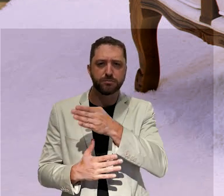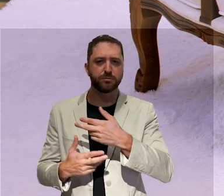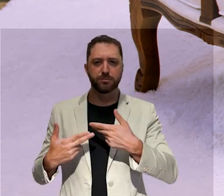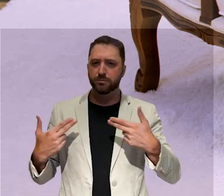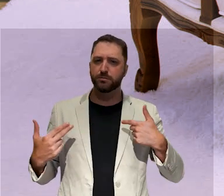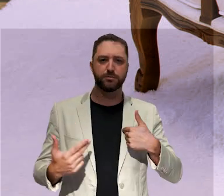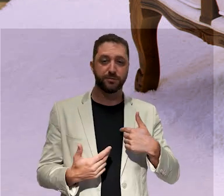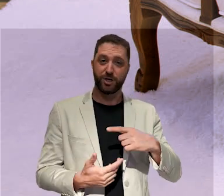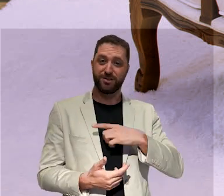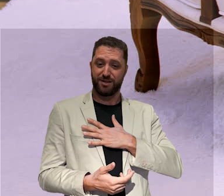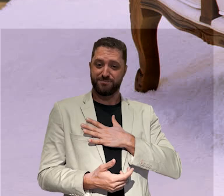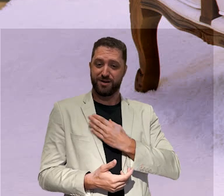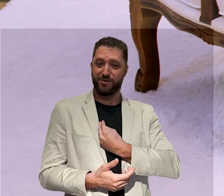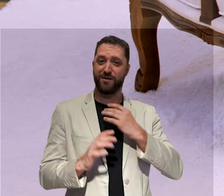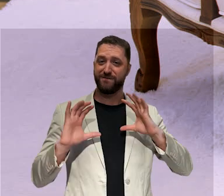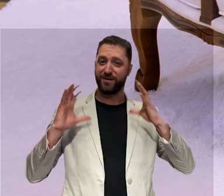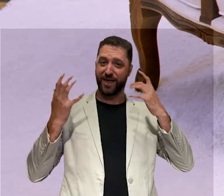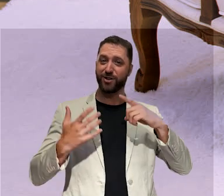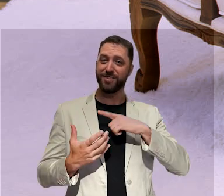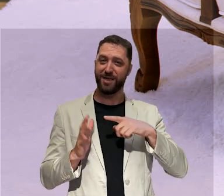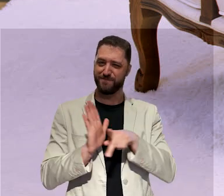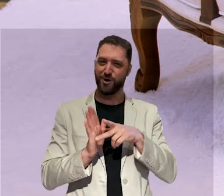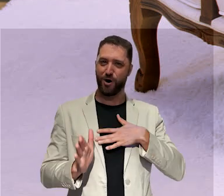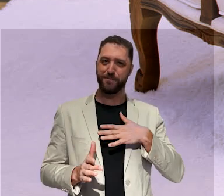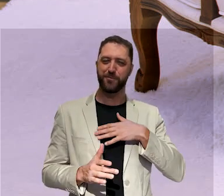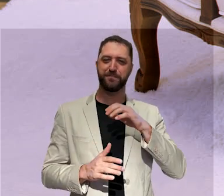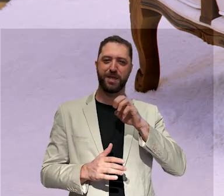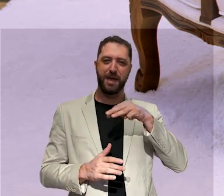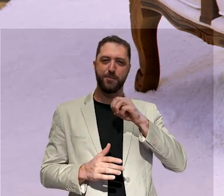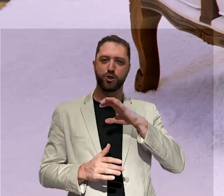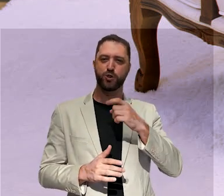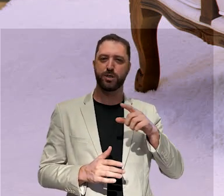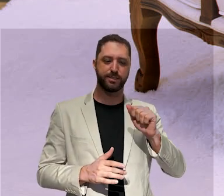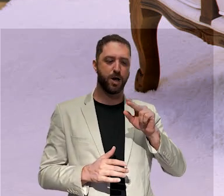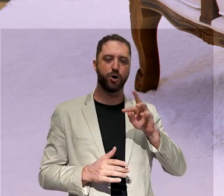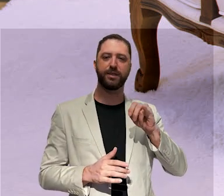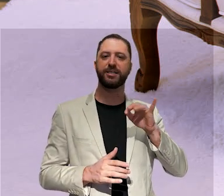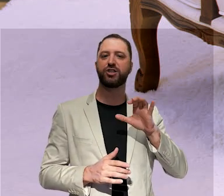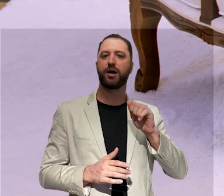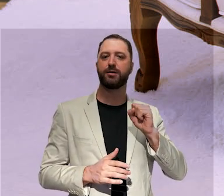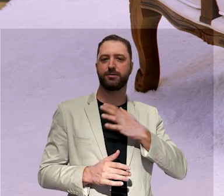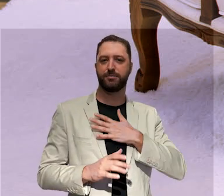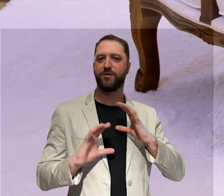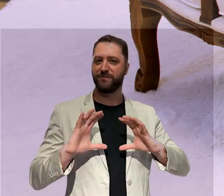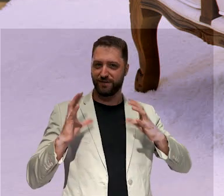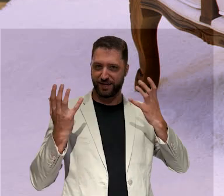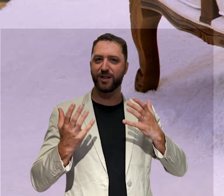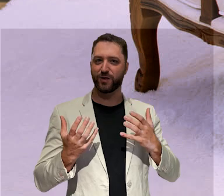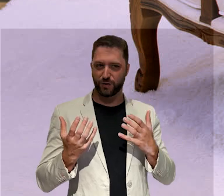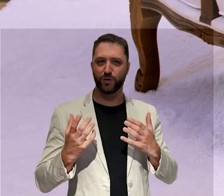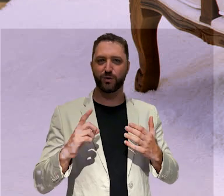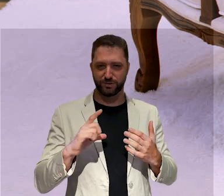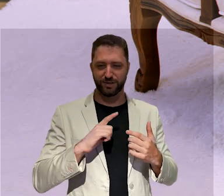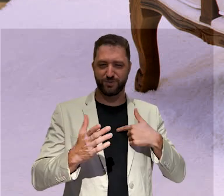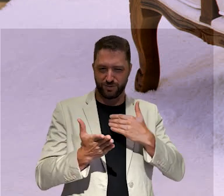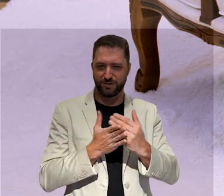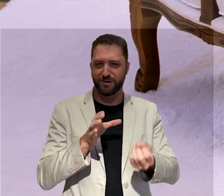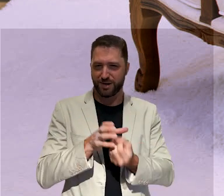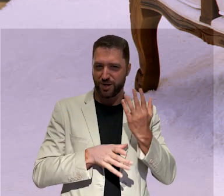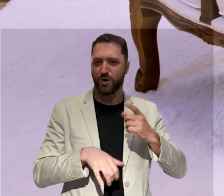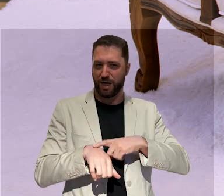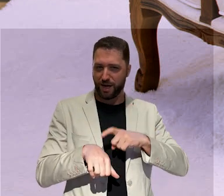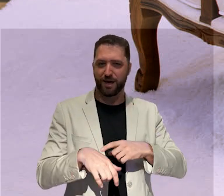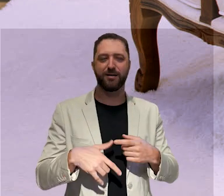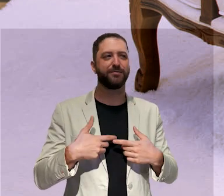empresas, palestras em eventos. Eu amo fazer, eu tenho os meus próprios eventos, né? O Emoções Autênticas. Hoje eu criei uma jornada de desenvolvimento humano chamada